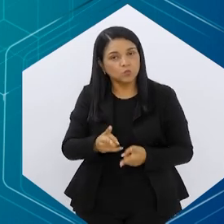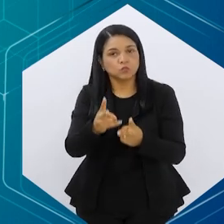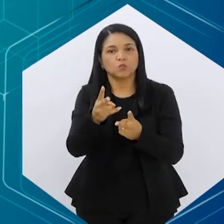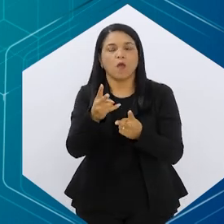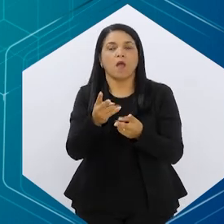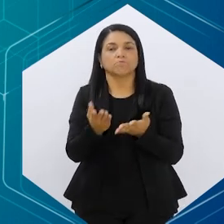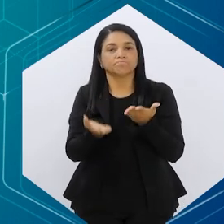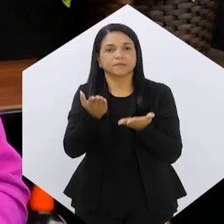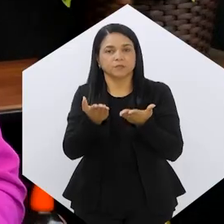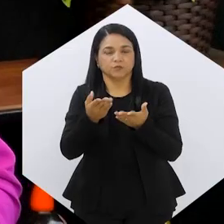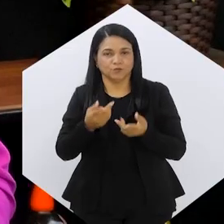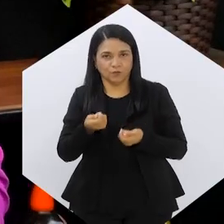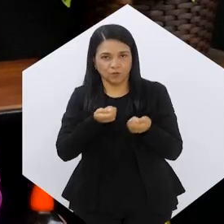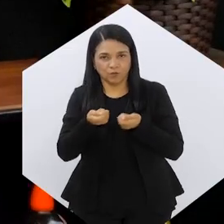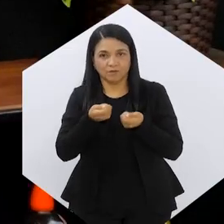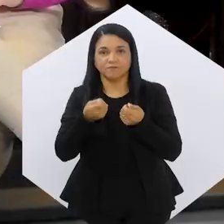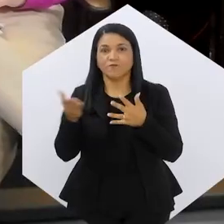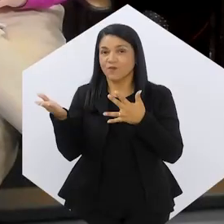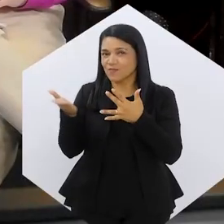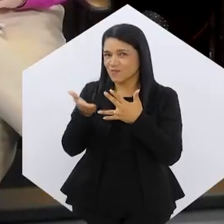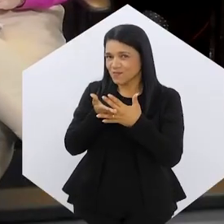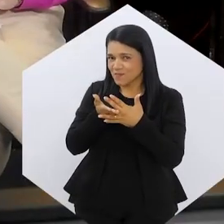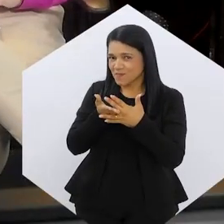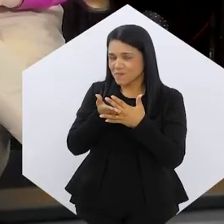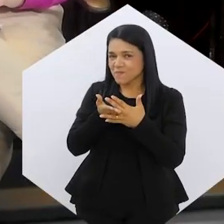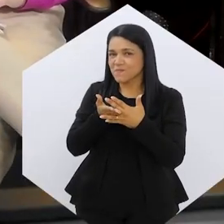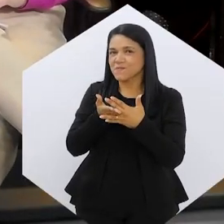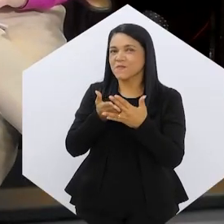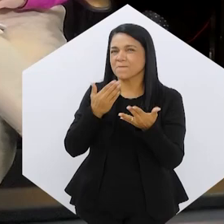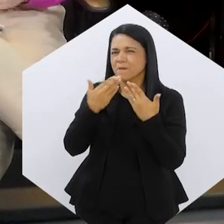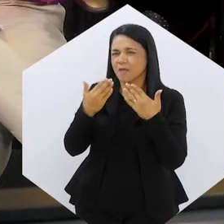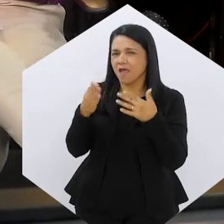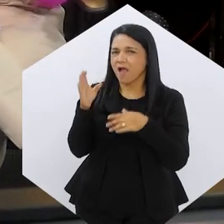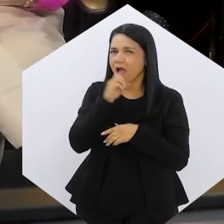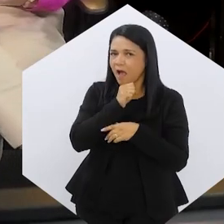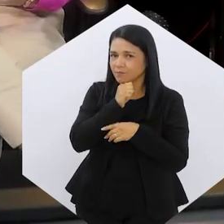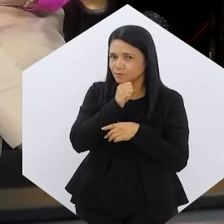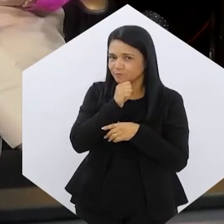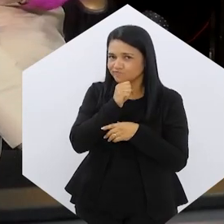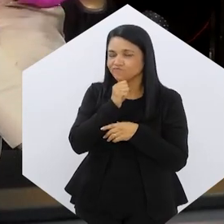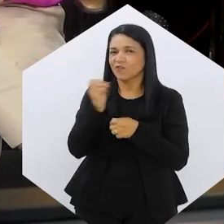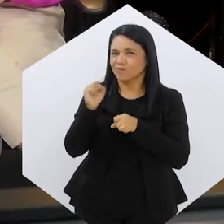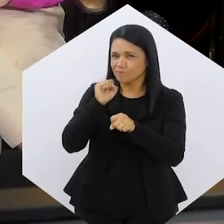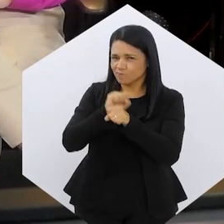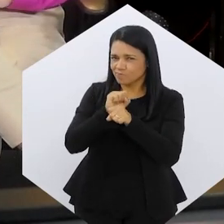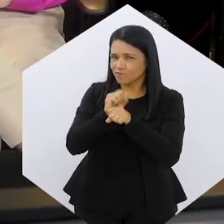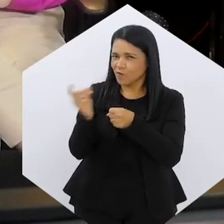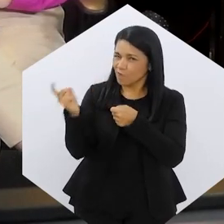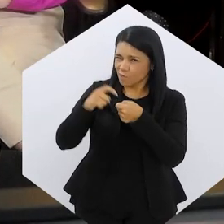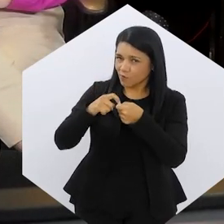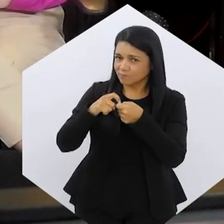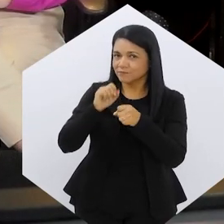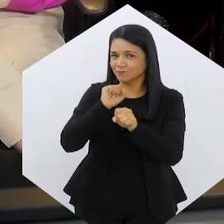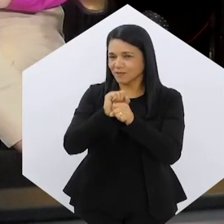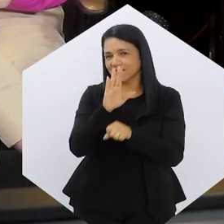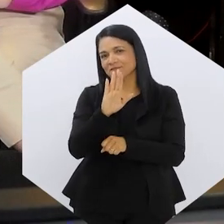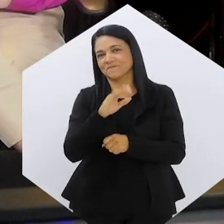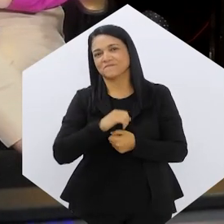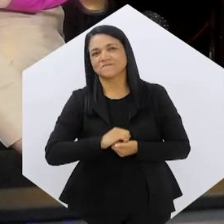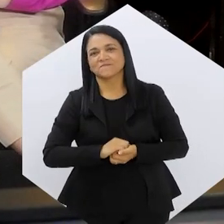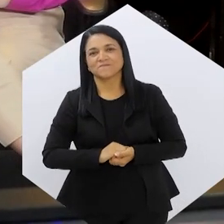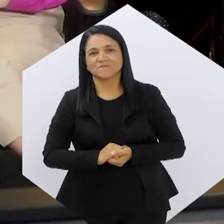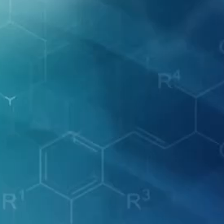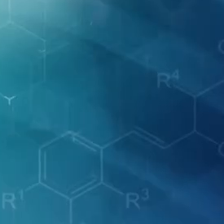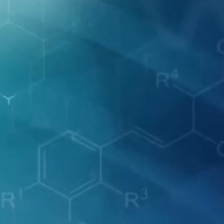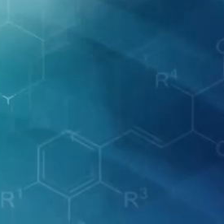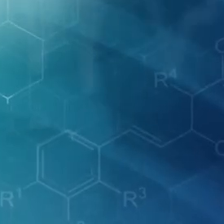também. Tá certo. Eu vou interromper esse nosso bate-papo para um rápido intervalo, mas a gente volta já, já. Não sai daí,